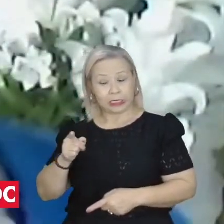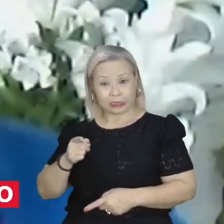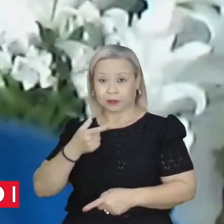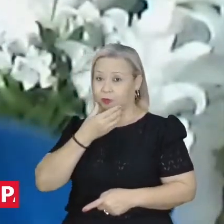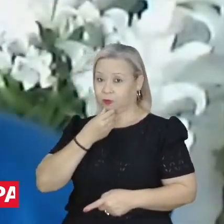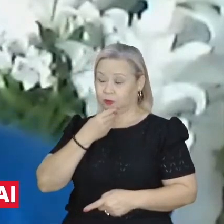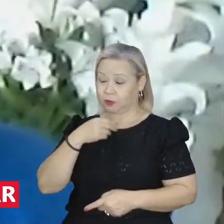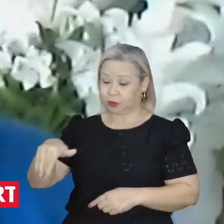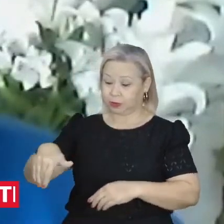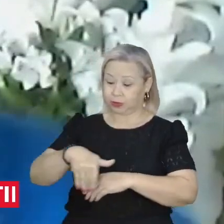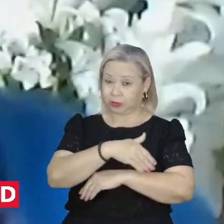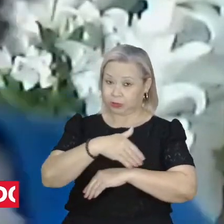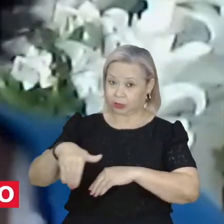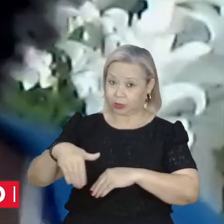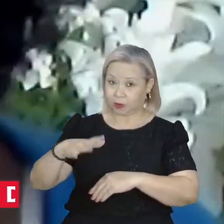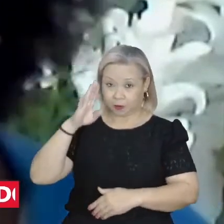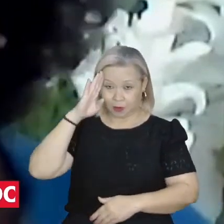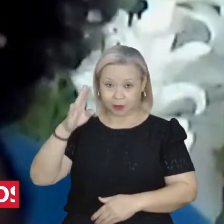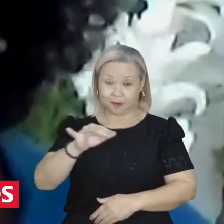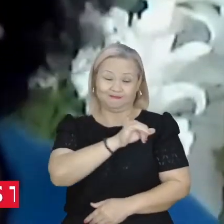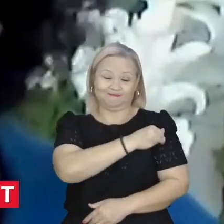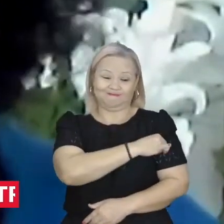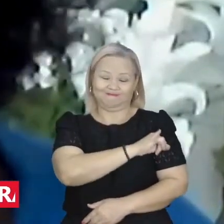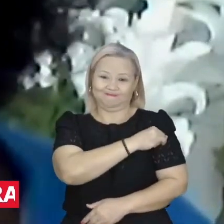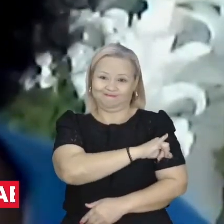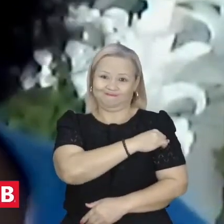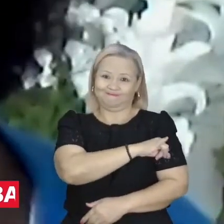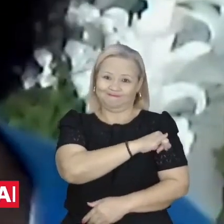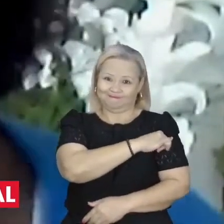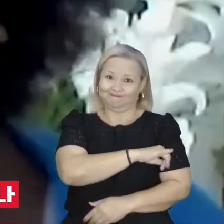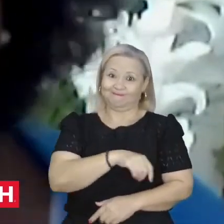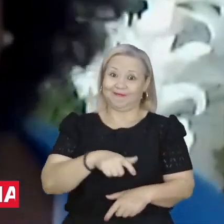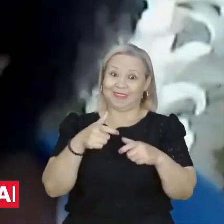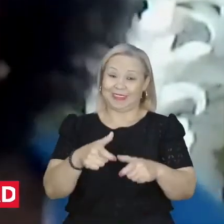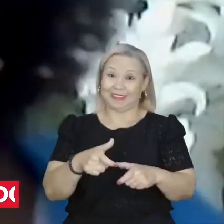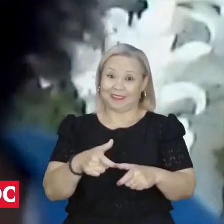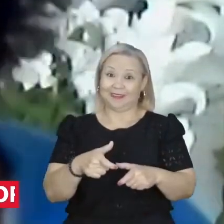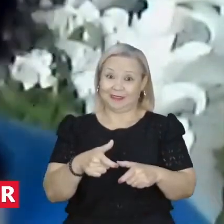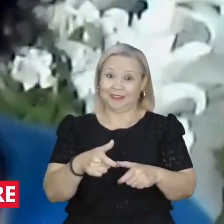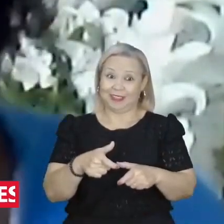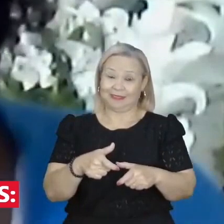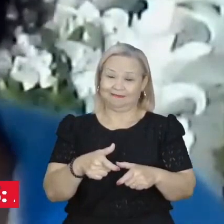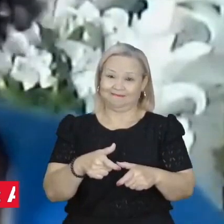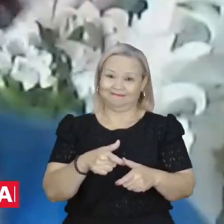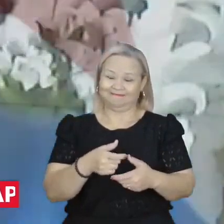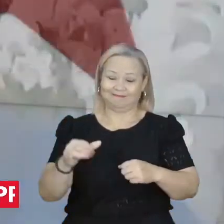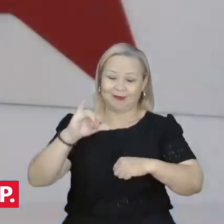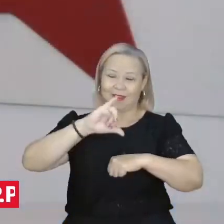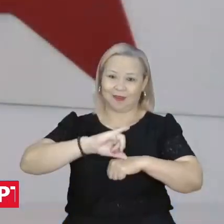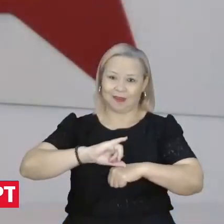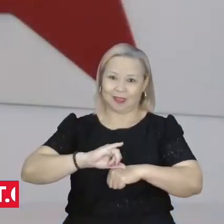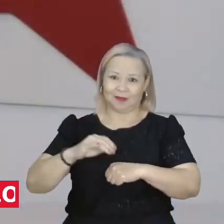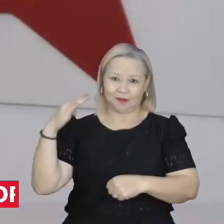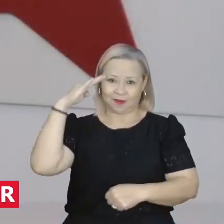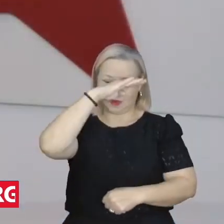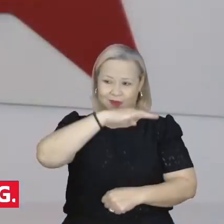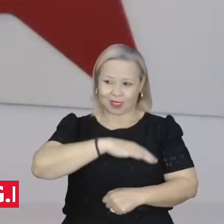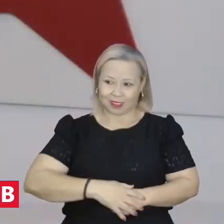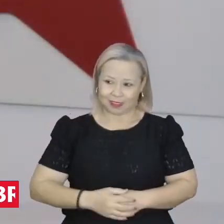estamos recebendo recurso, que era uma das coisas que nos impedia de estarmos, né, com